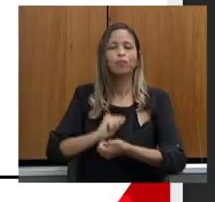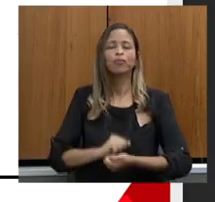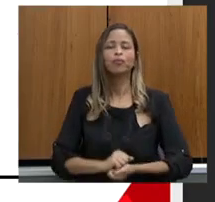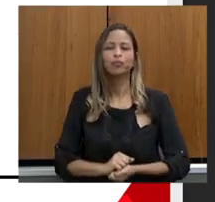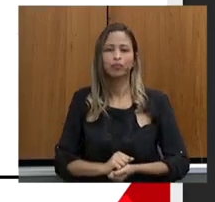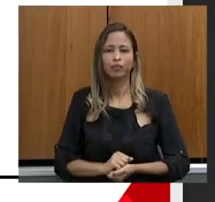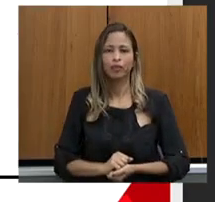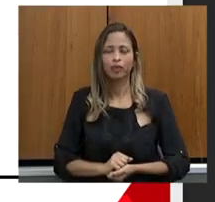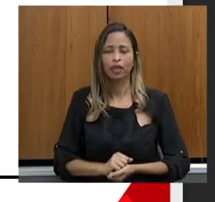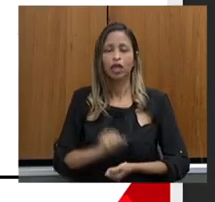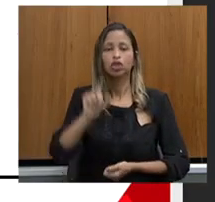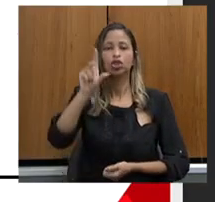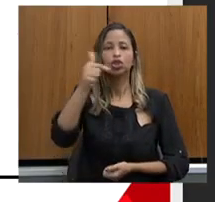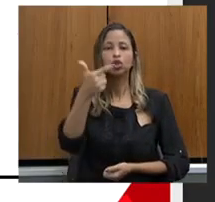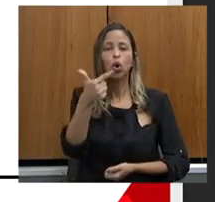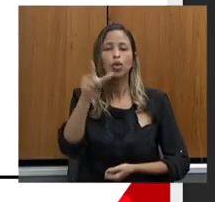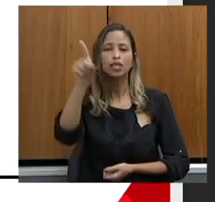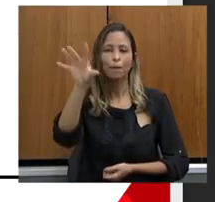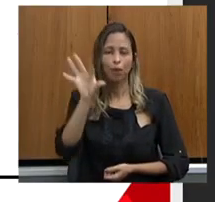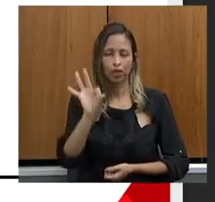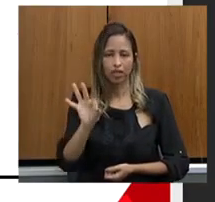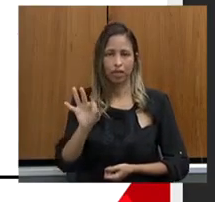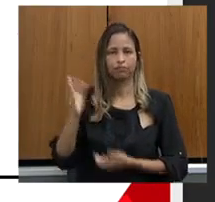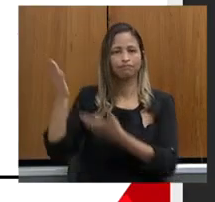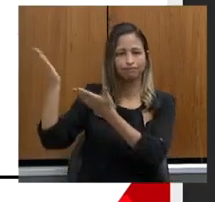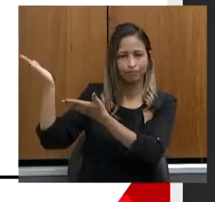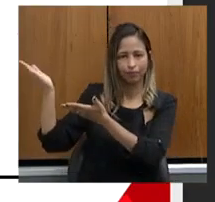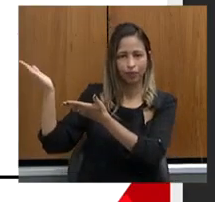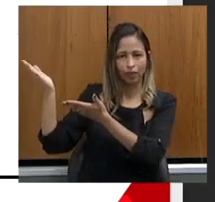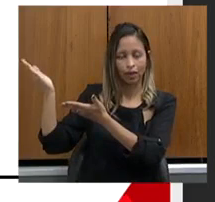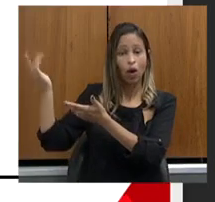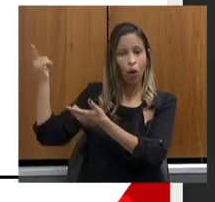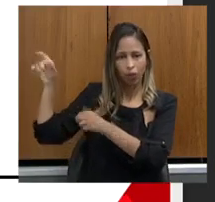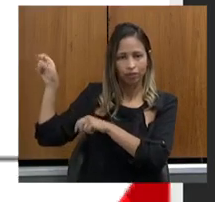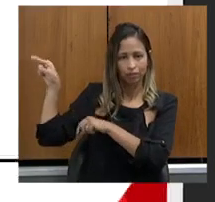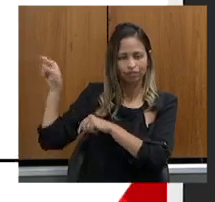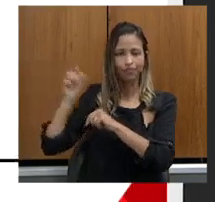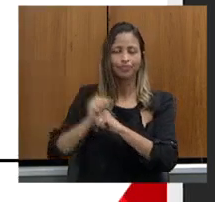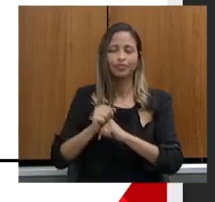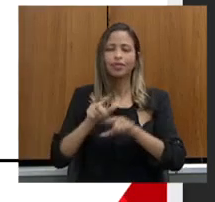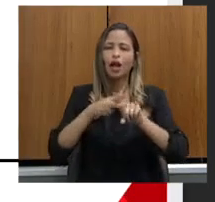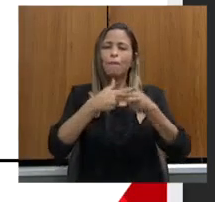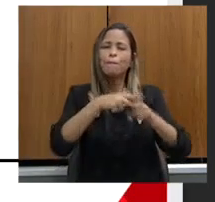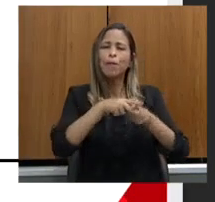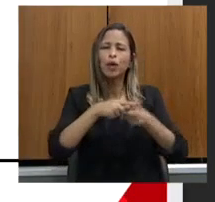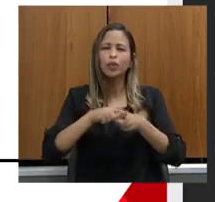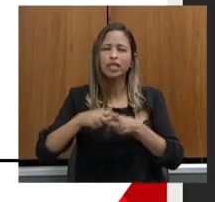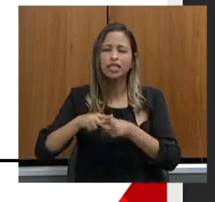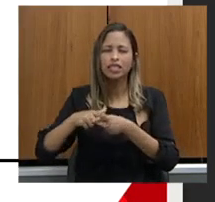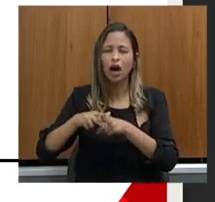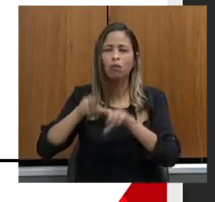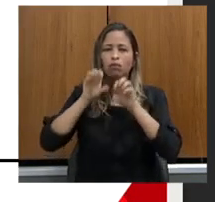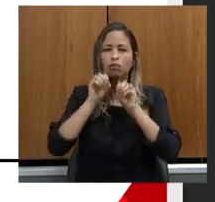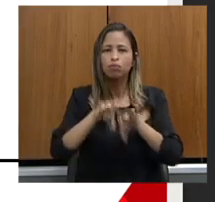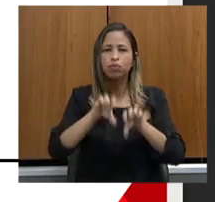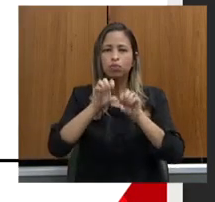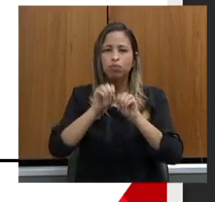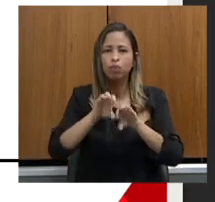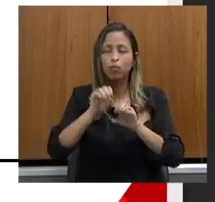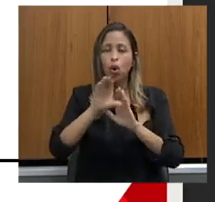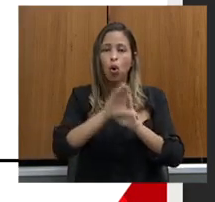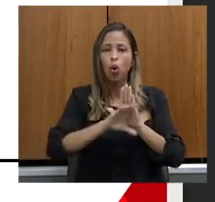de 12% da mesma forma pode passar por favor na aplicação e manutenção e desenvolvimento de ensino o mínimo